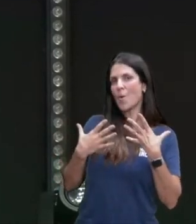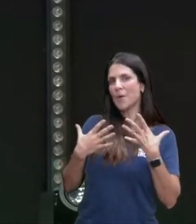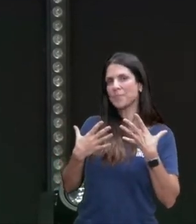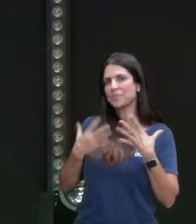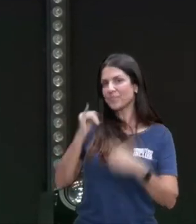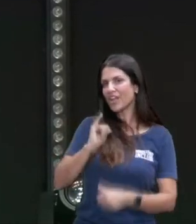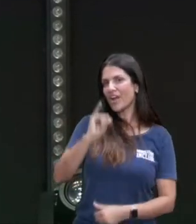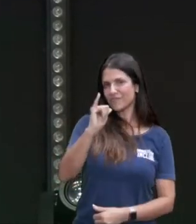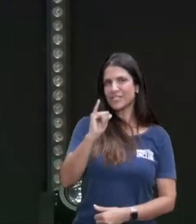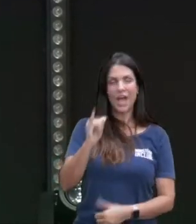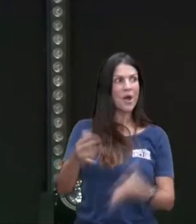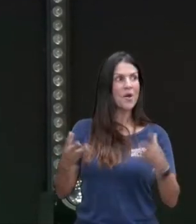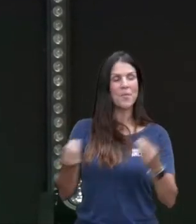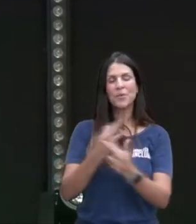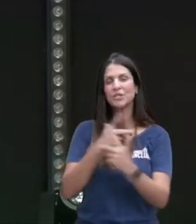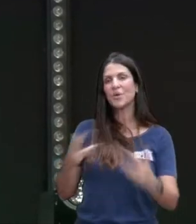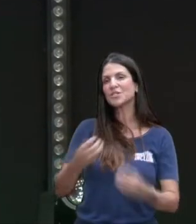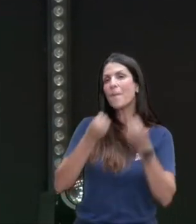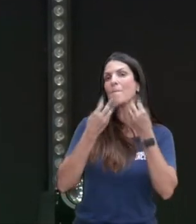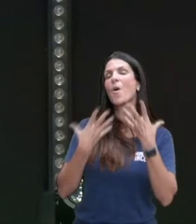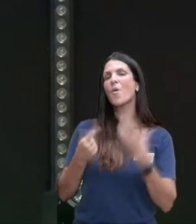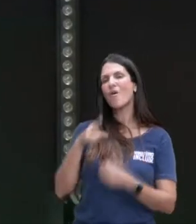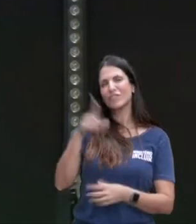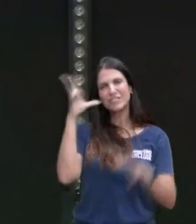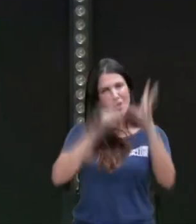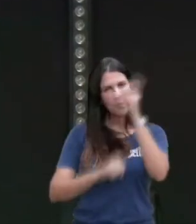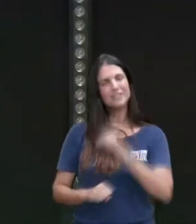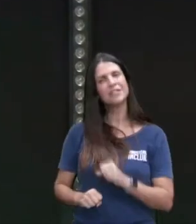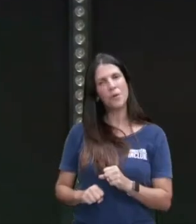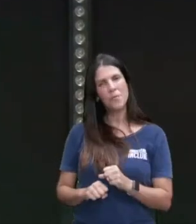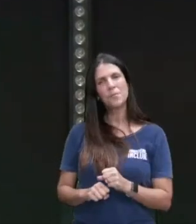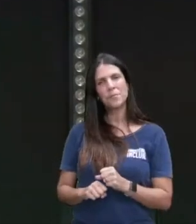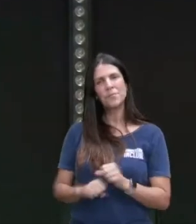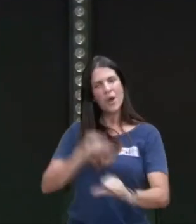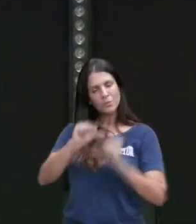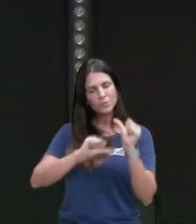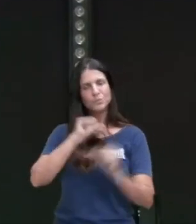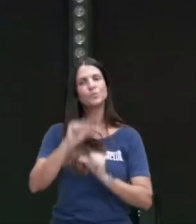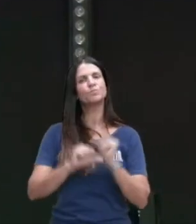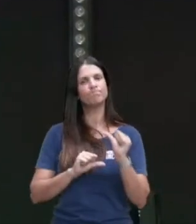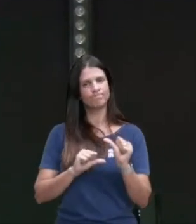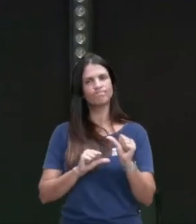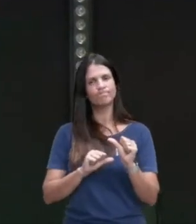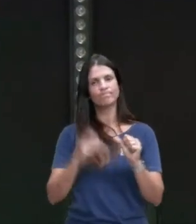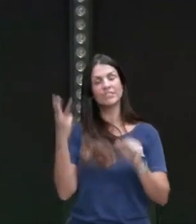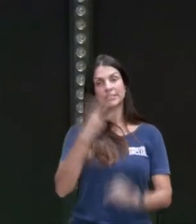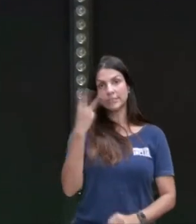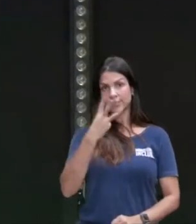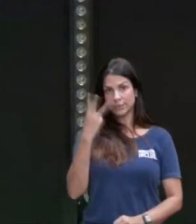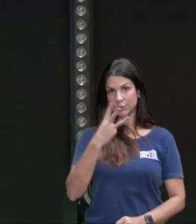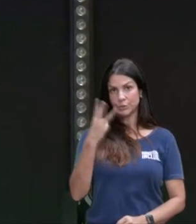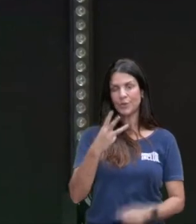tenta não com certeza muita coisa boa você deixou em terceiro lugar porque que a gente